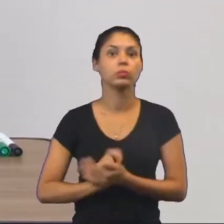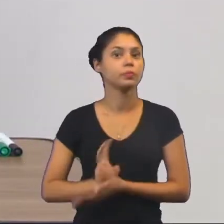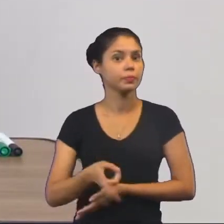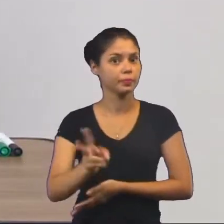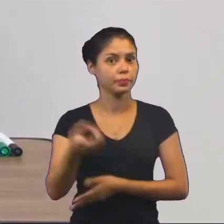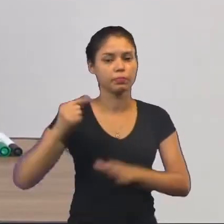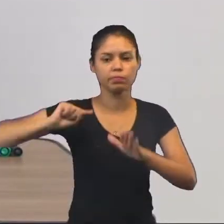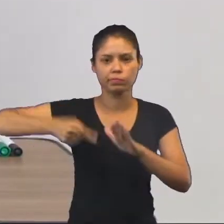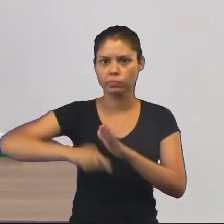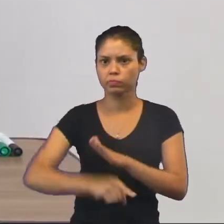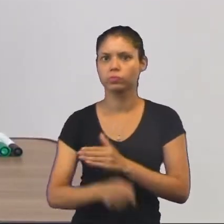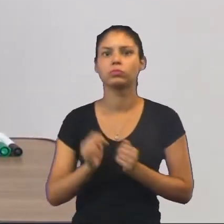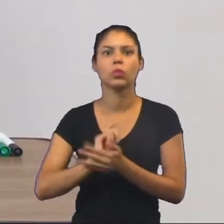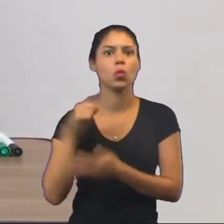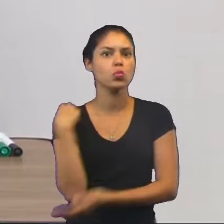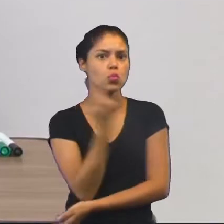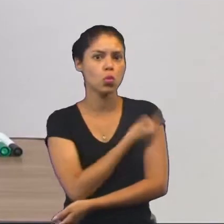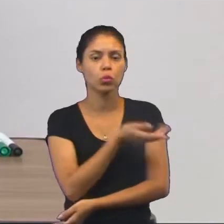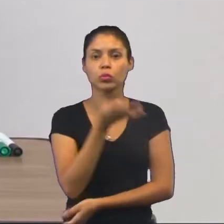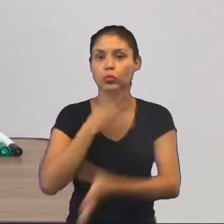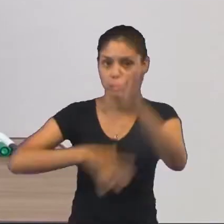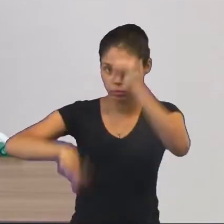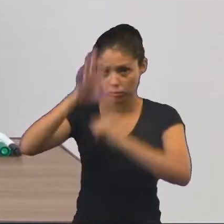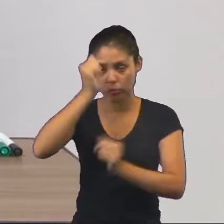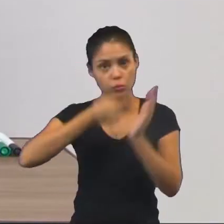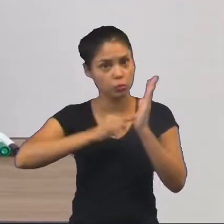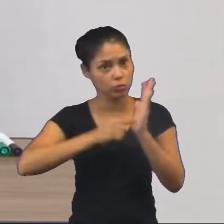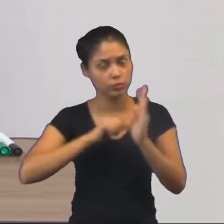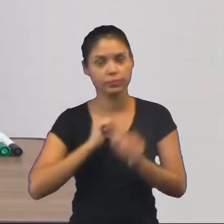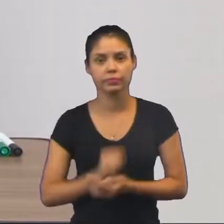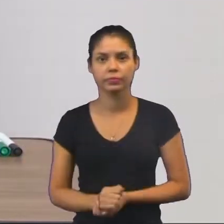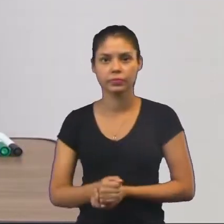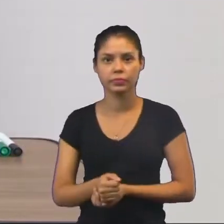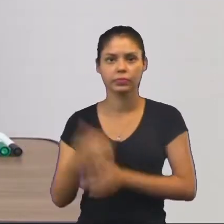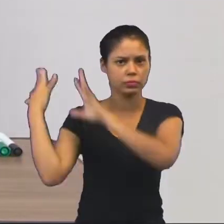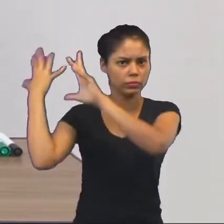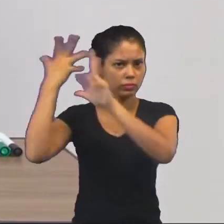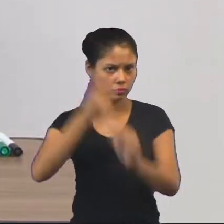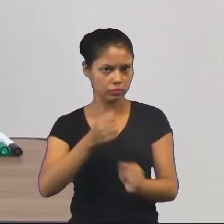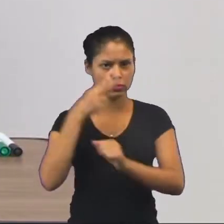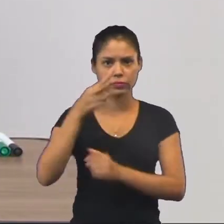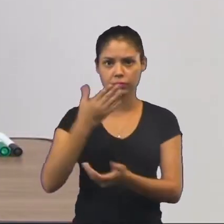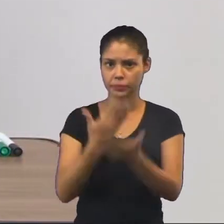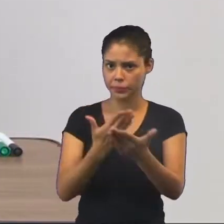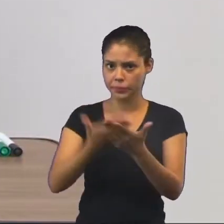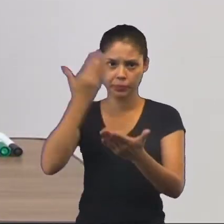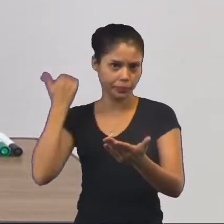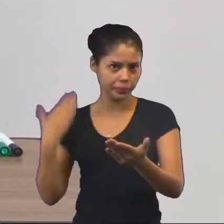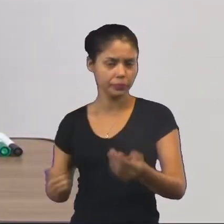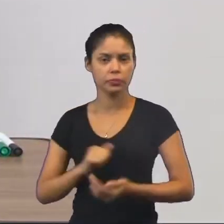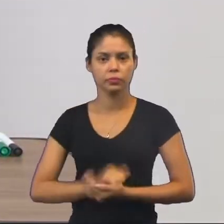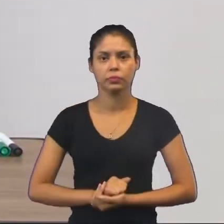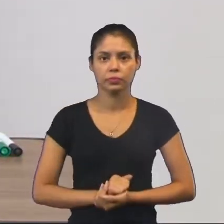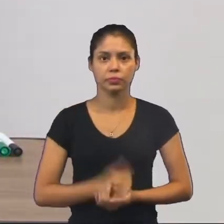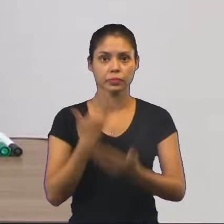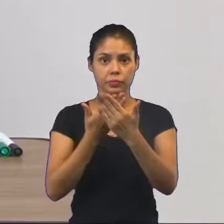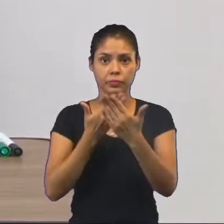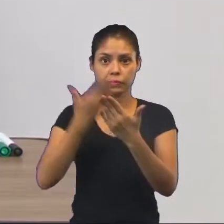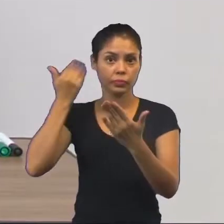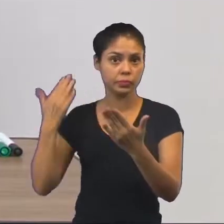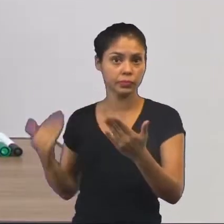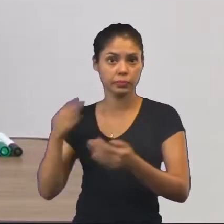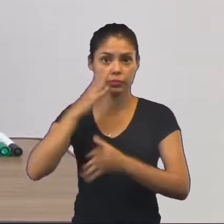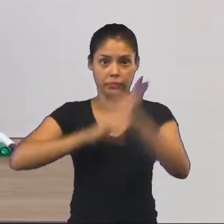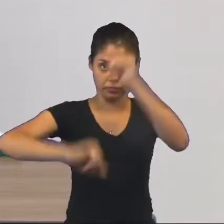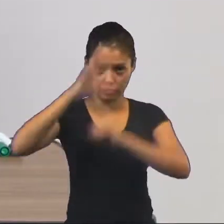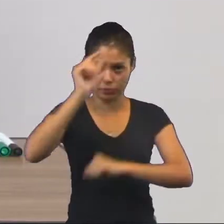continuar a aprofundar o nosso conhecimento sobre pontuação. Vamos recapitular o que vimos na aula anterior, então? Na aula passada,